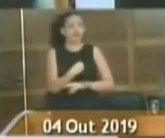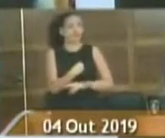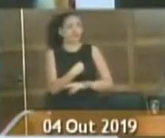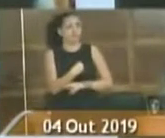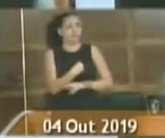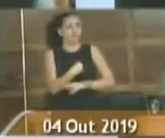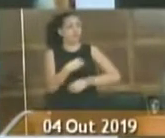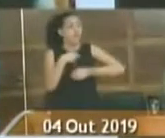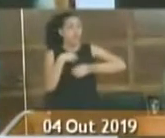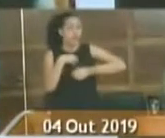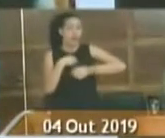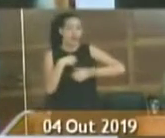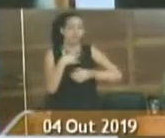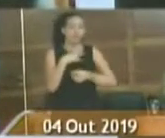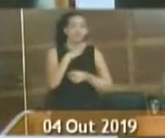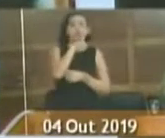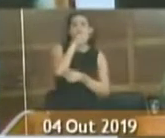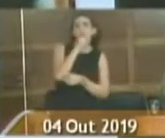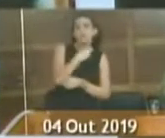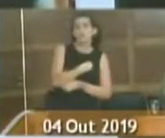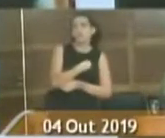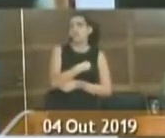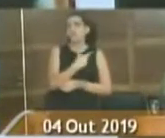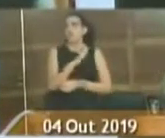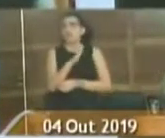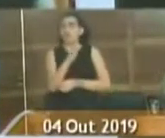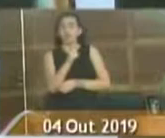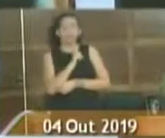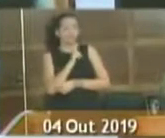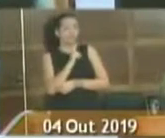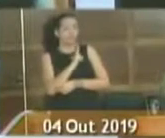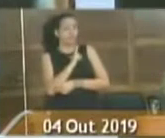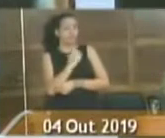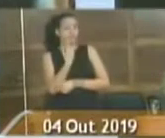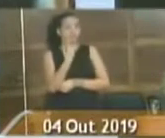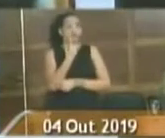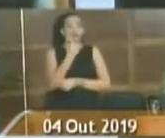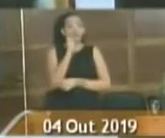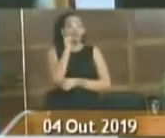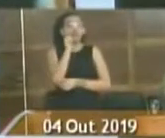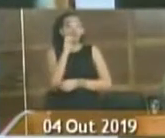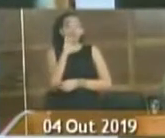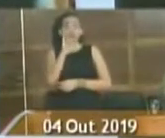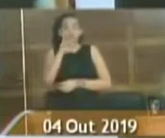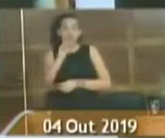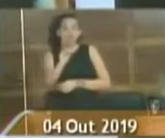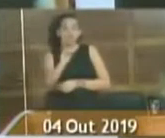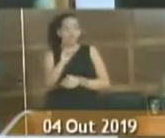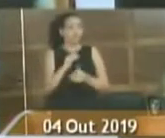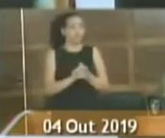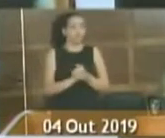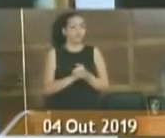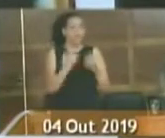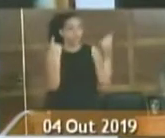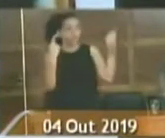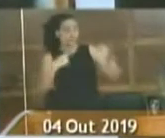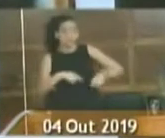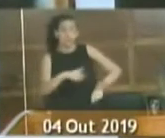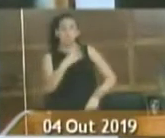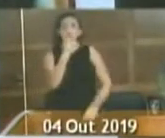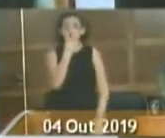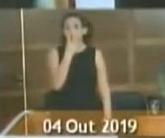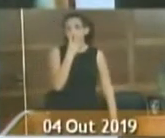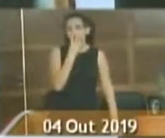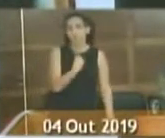ao estresse que eles vivem no momento em que tem uma fêmea no cio, por exemplo. Disputa de território entre os cães que brigam na rua.